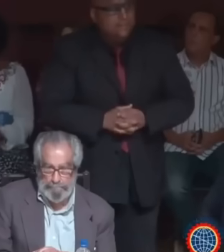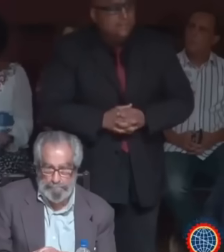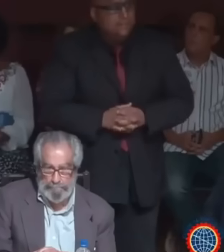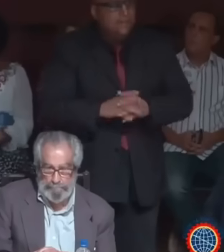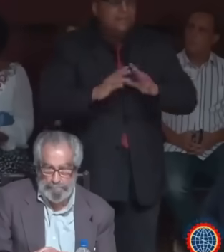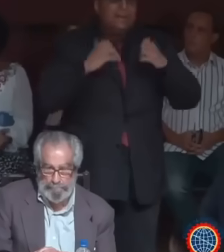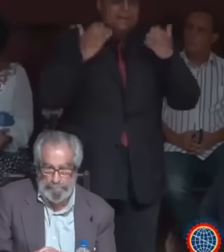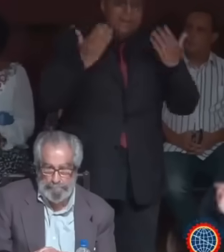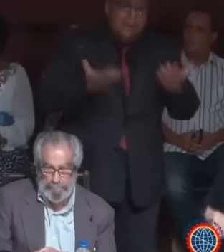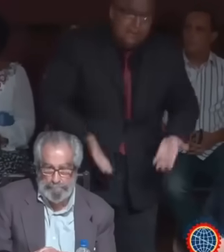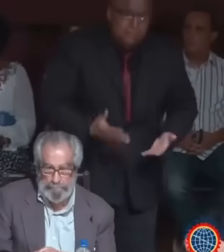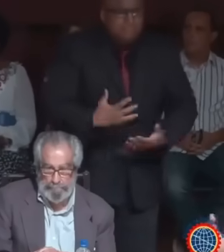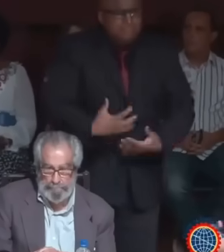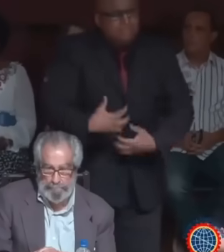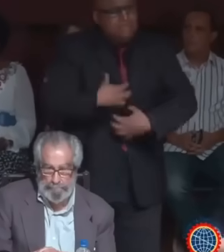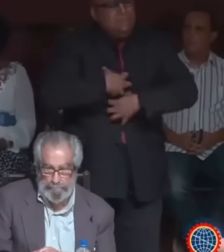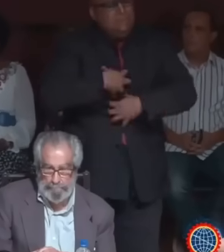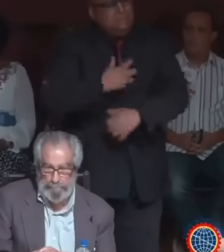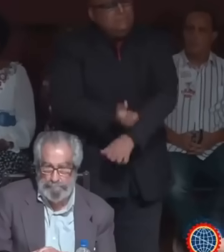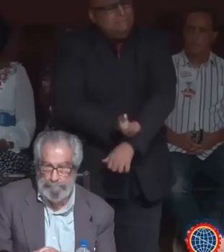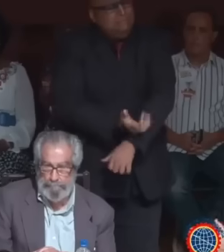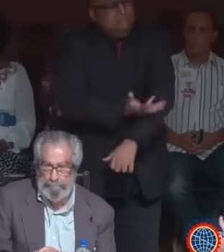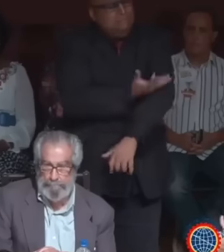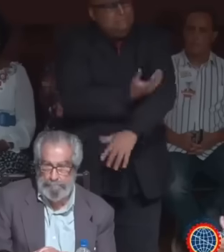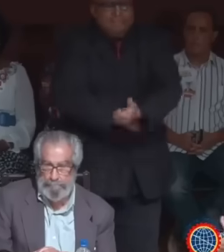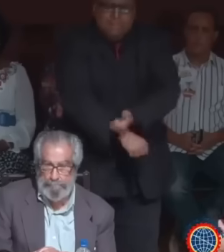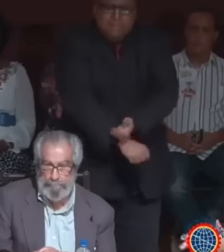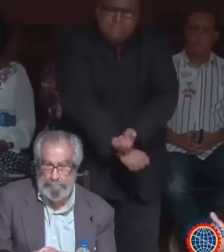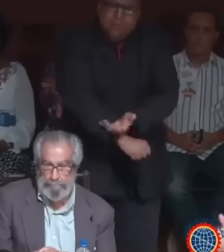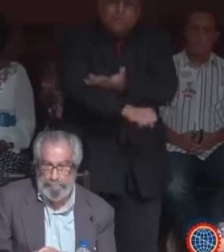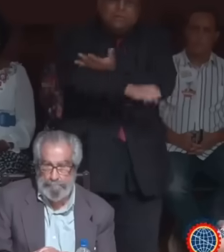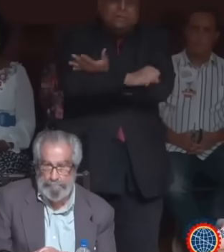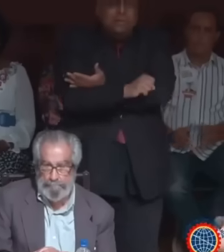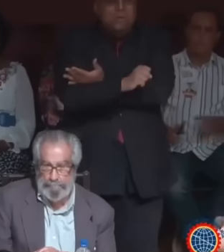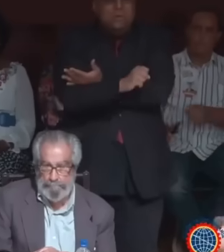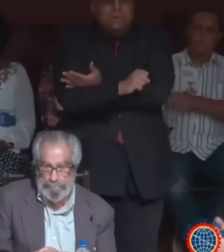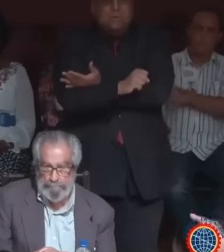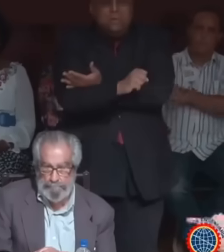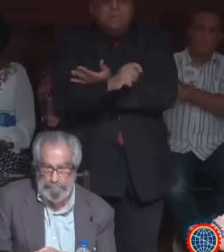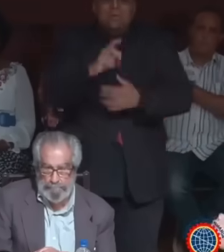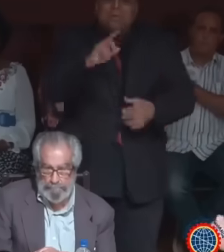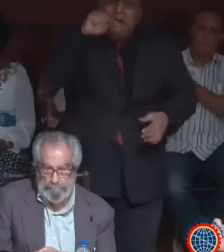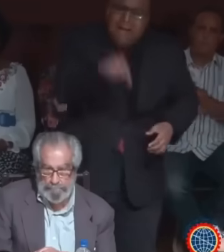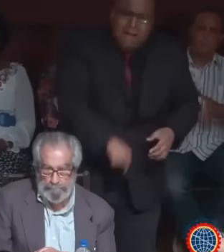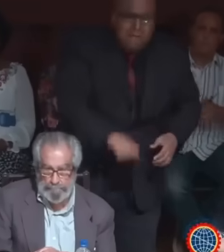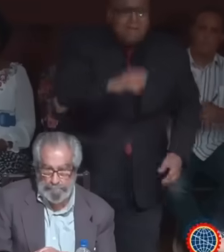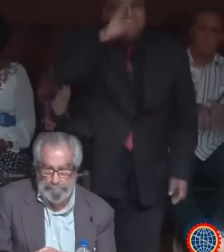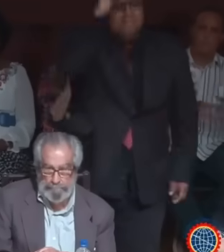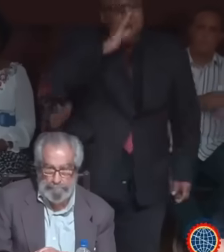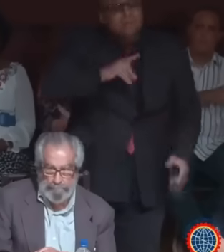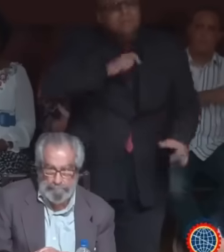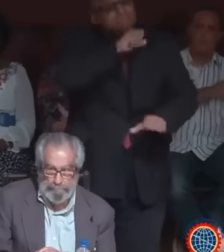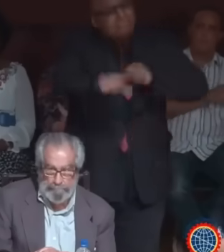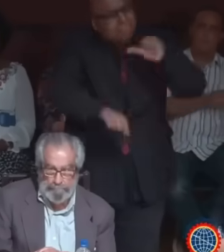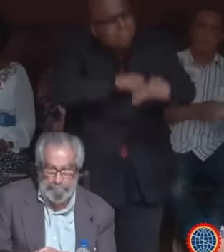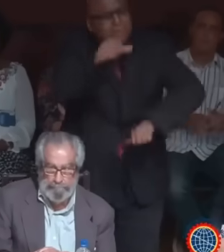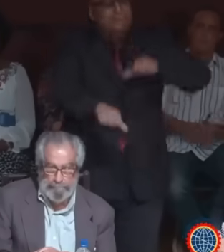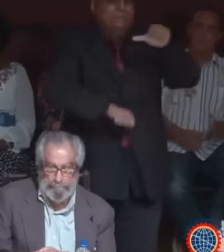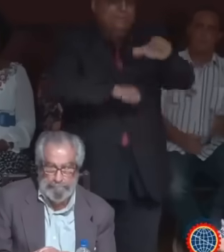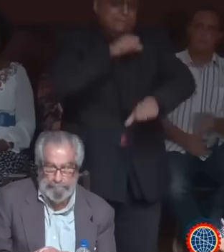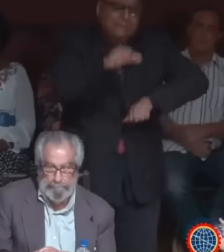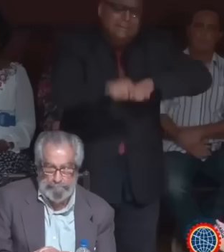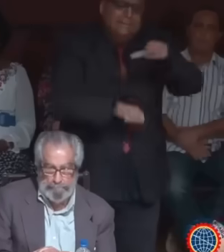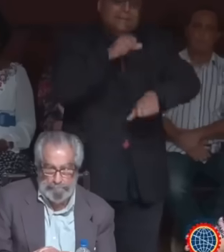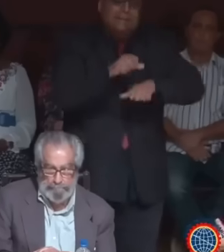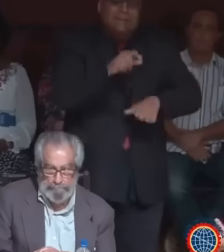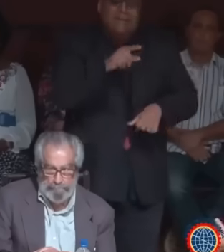Aí a gente tem a noção do que de como, de fato, nós estamos transformando a realidade social do Brasil e o